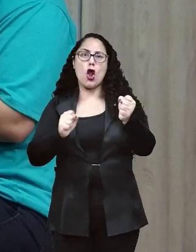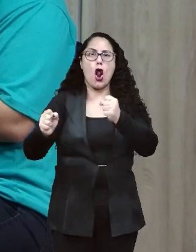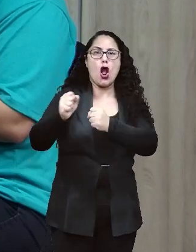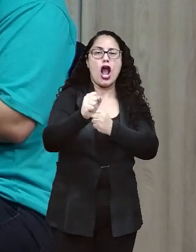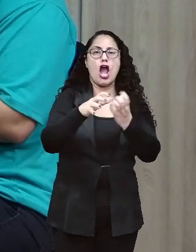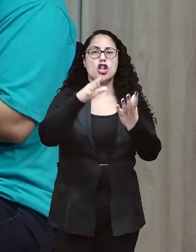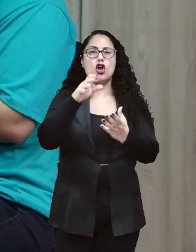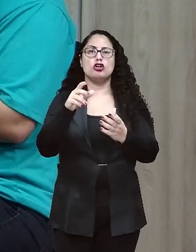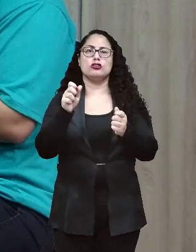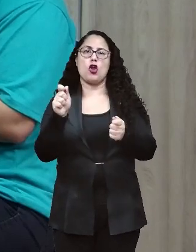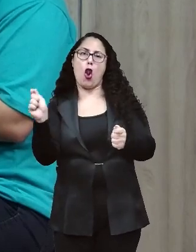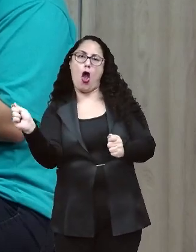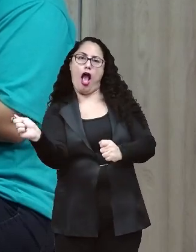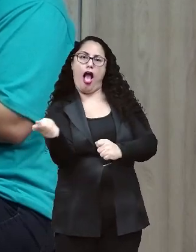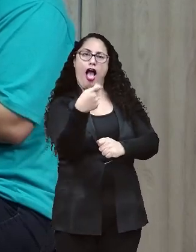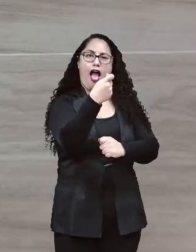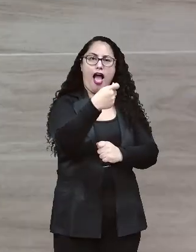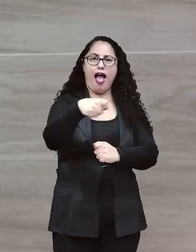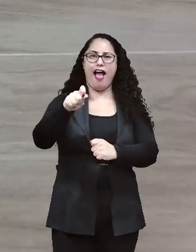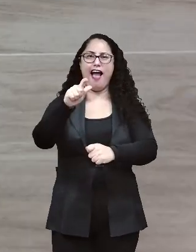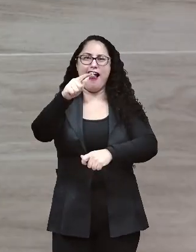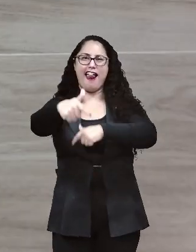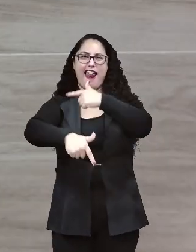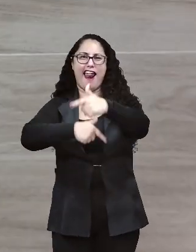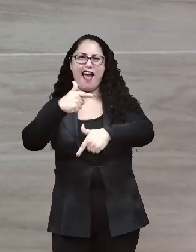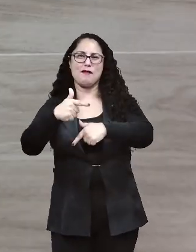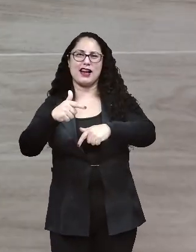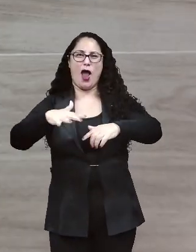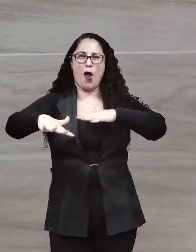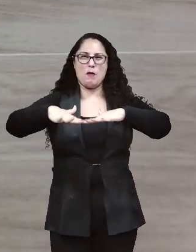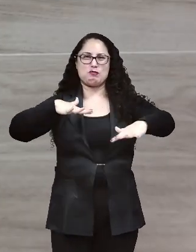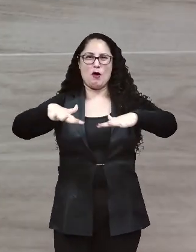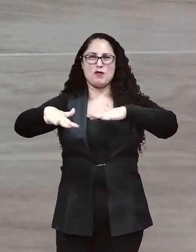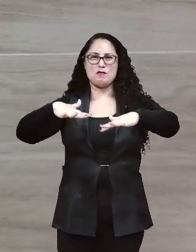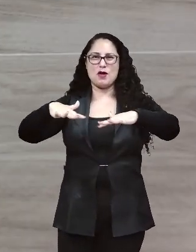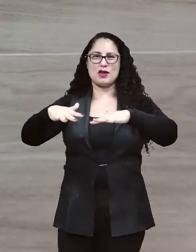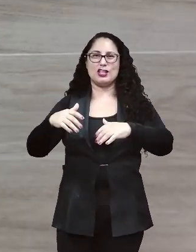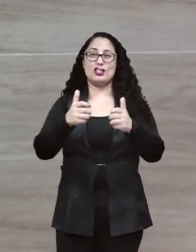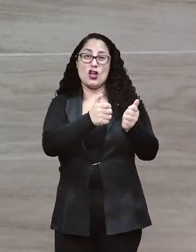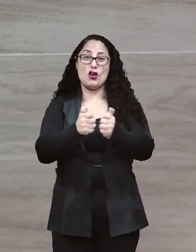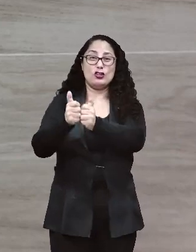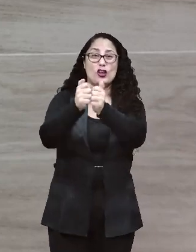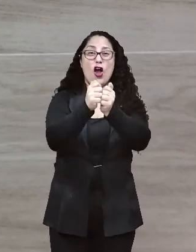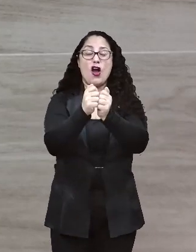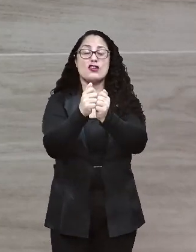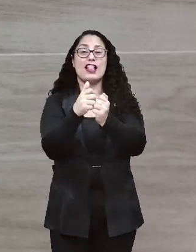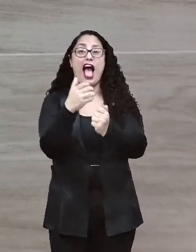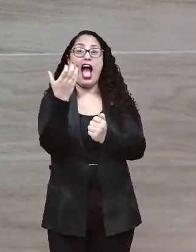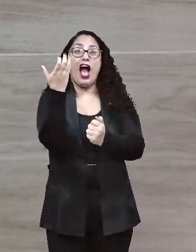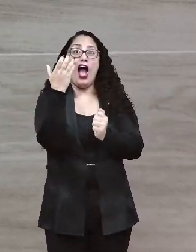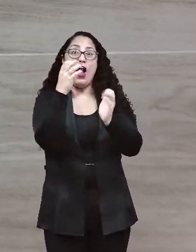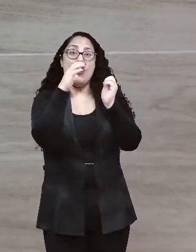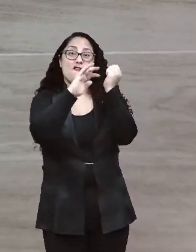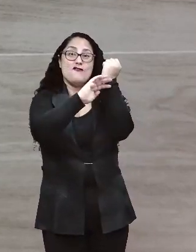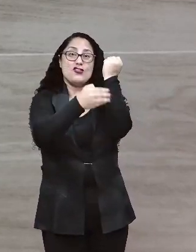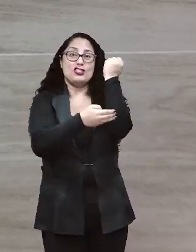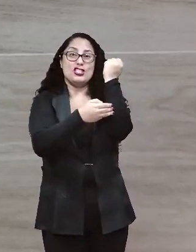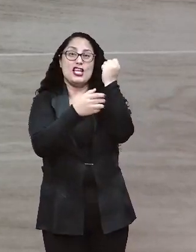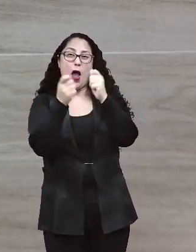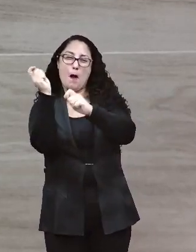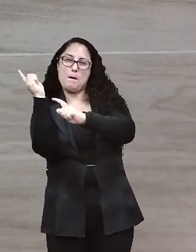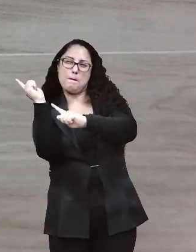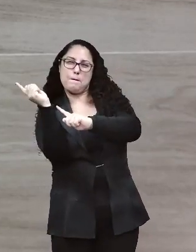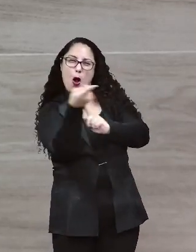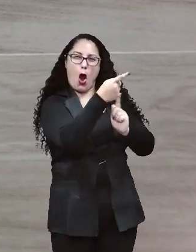jogar ping-pong, vai trabalhar a questão motora dele. Tem o jogo da frutinha, eles adoram. Joga cortando lá a frutinha.